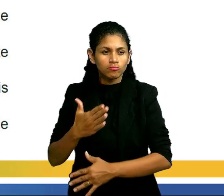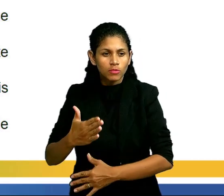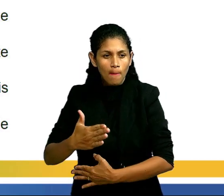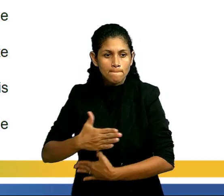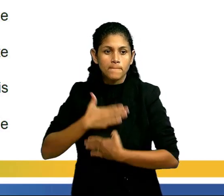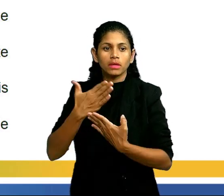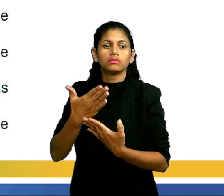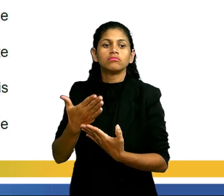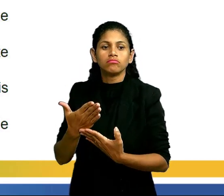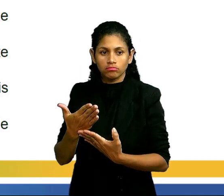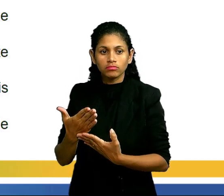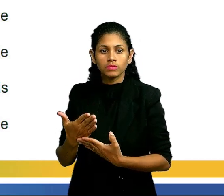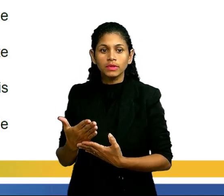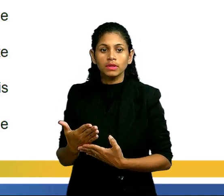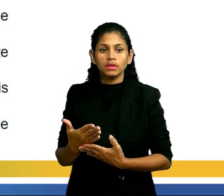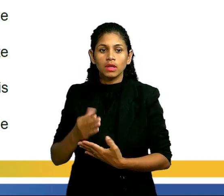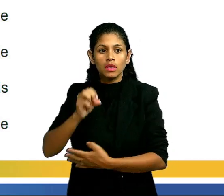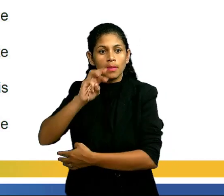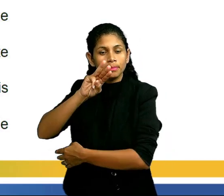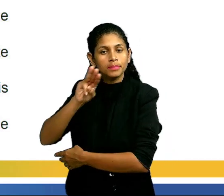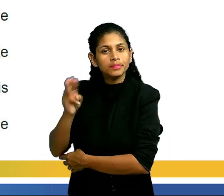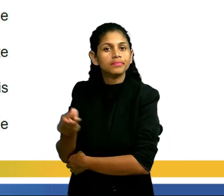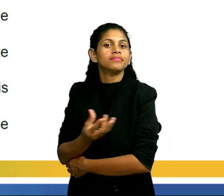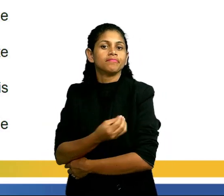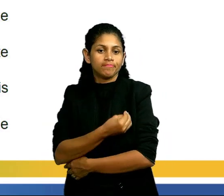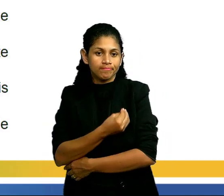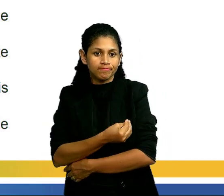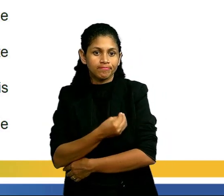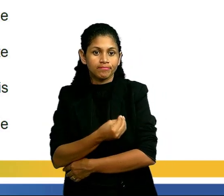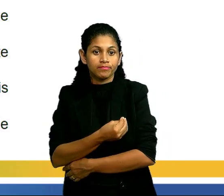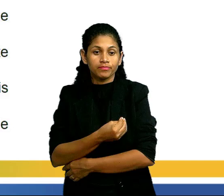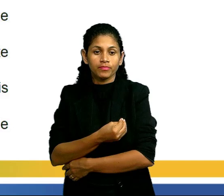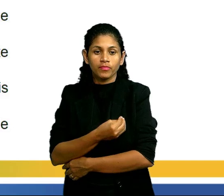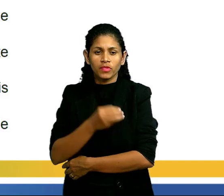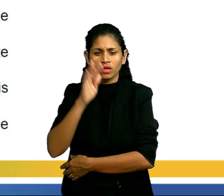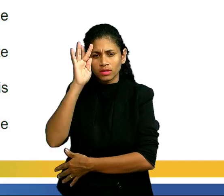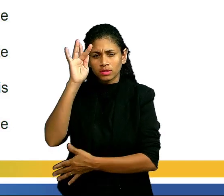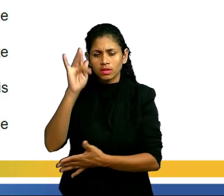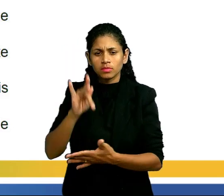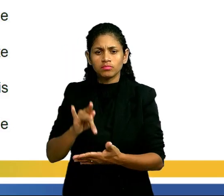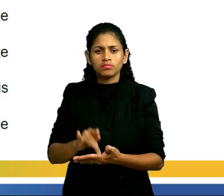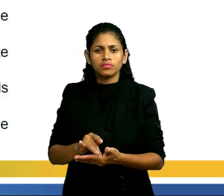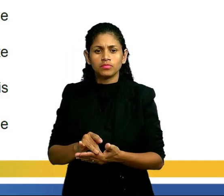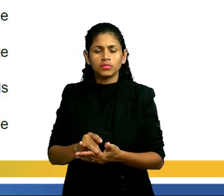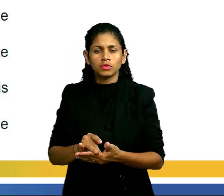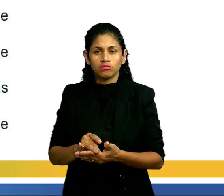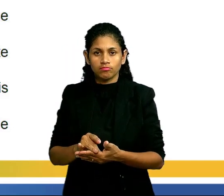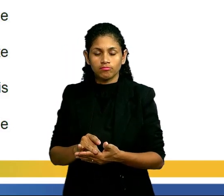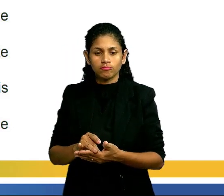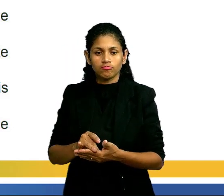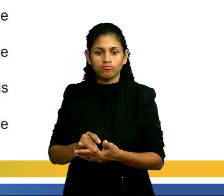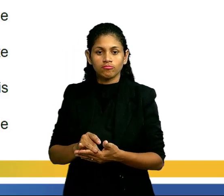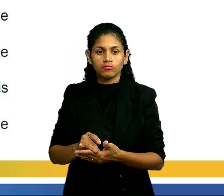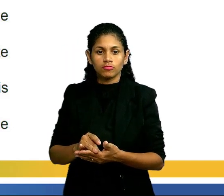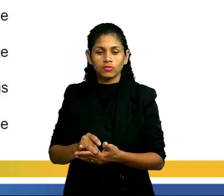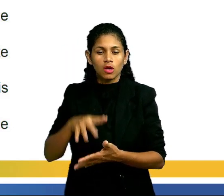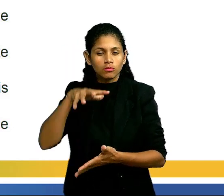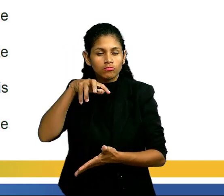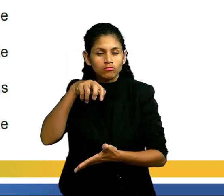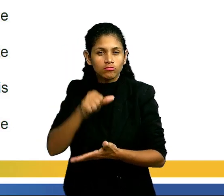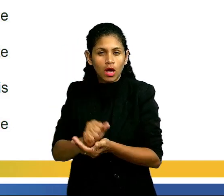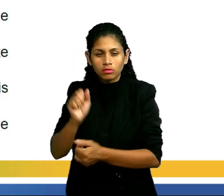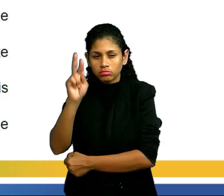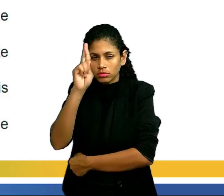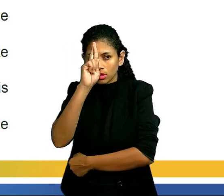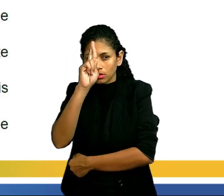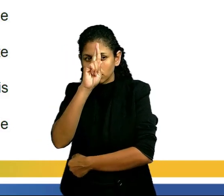carentes de tratamento antiviral e de acompanhamento médico. Então, olha lá, pessoal, uma vacina